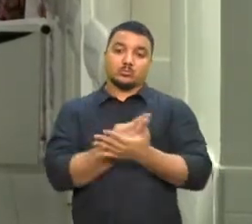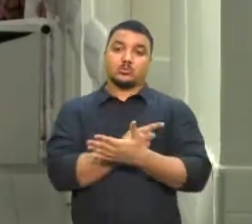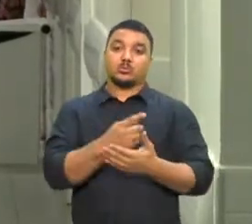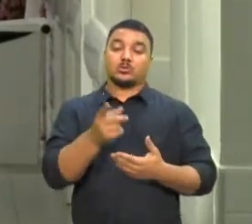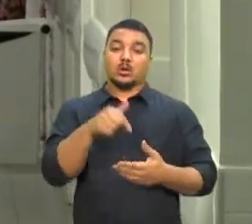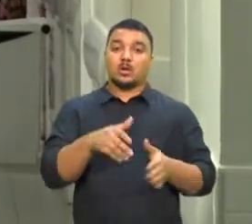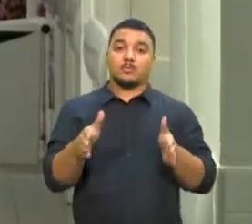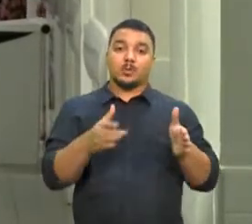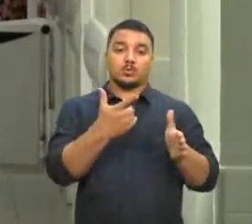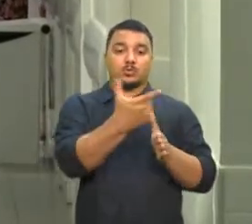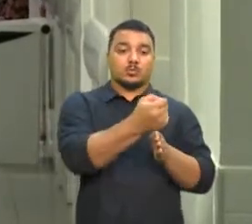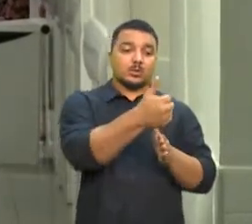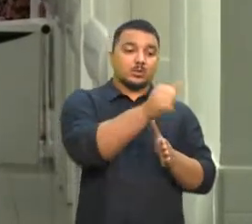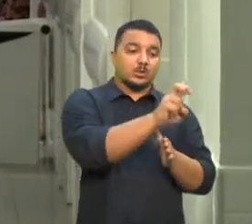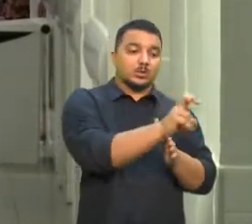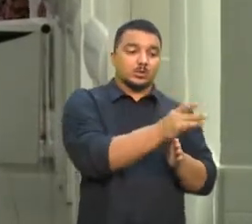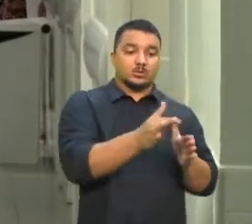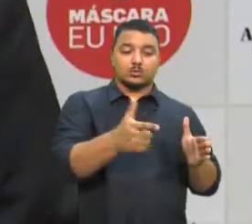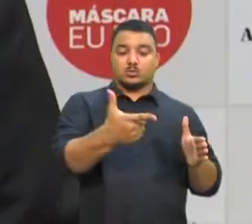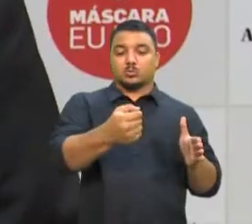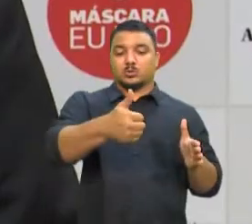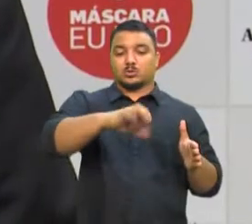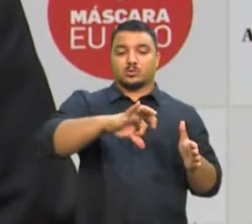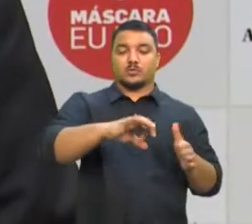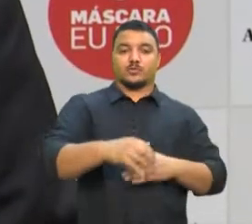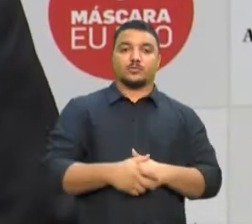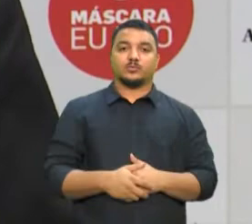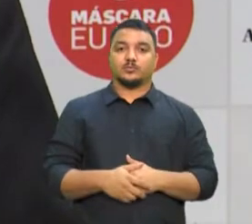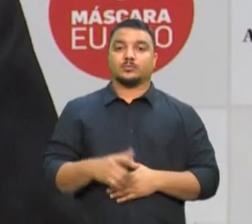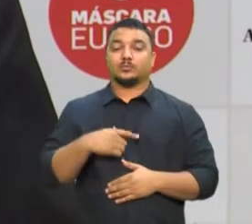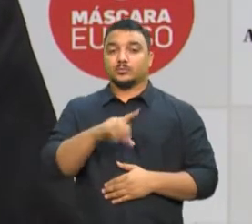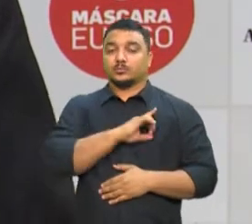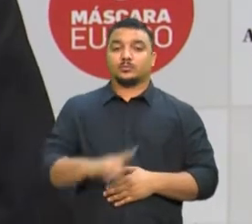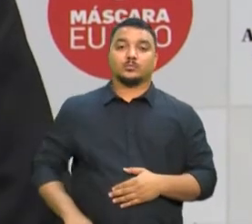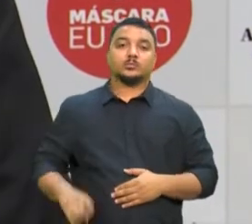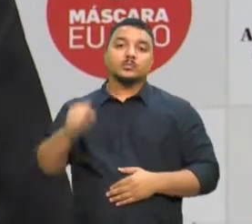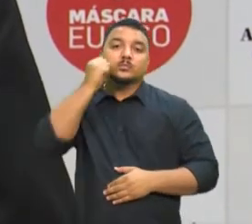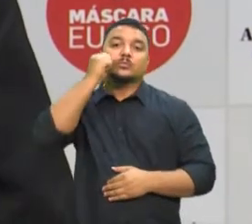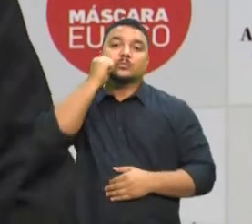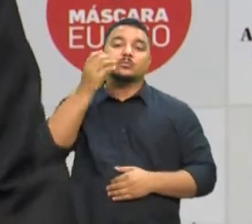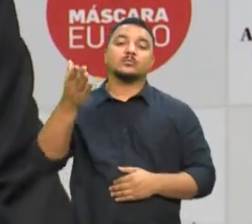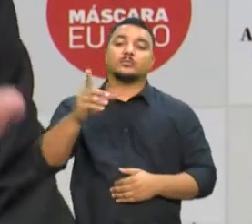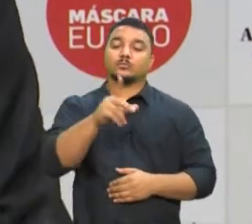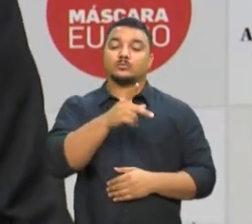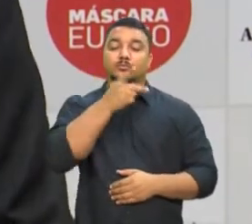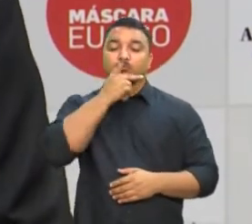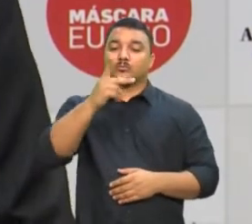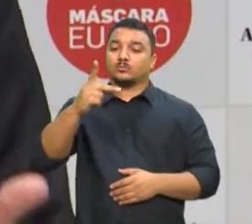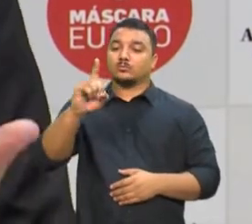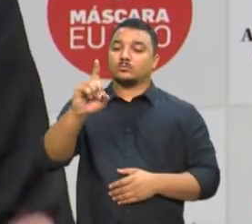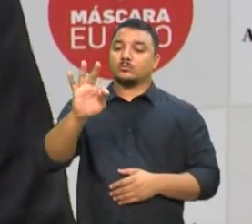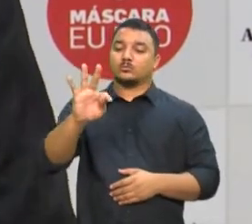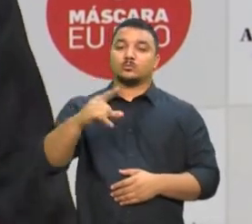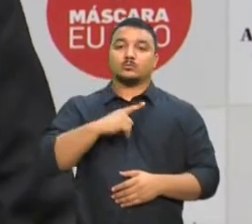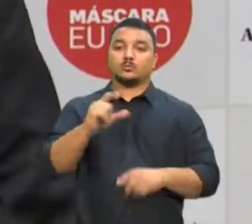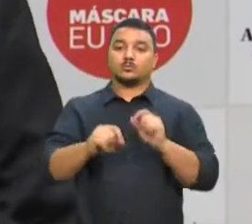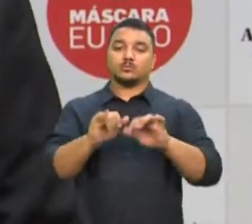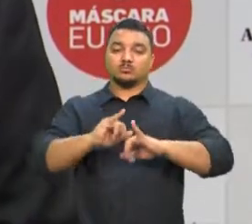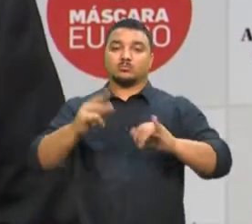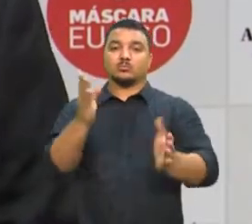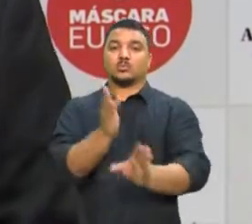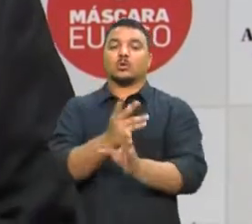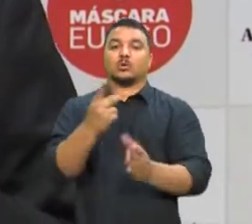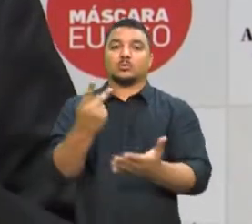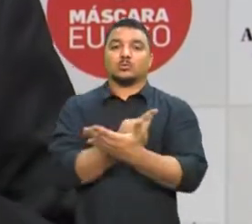entre 2015 e 2019. O deputado Sérgio Aguiar, do PDT, diz que esse cenário é resposta de